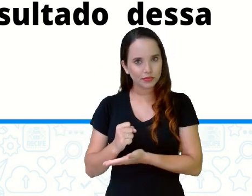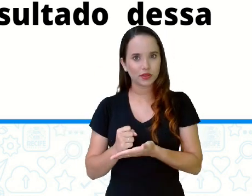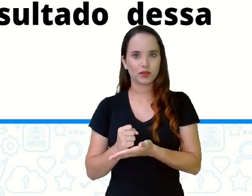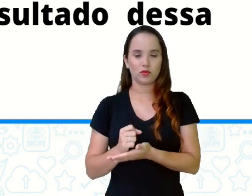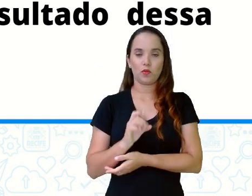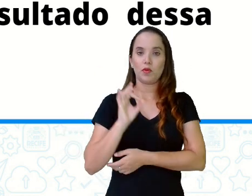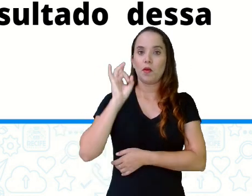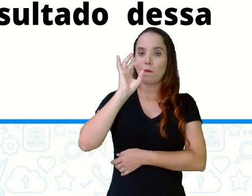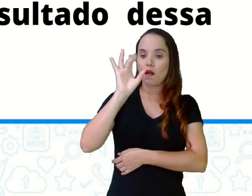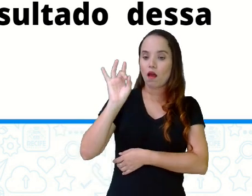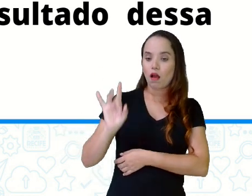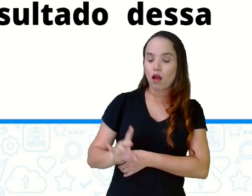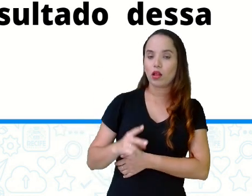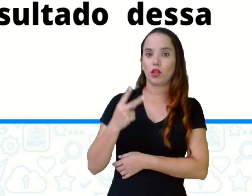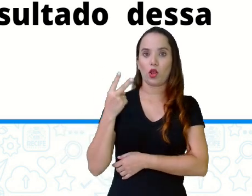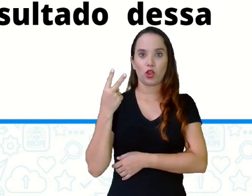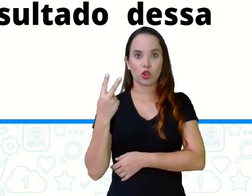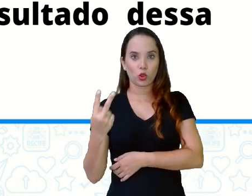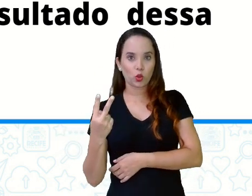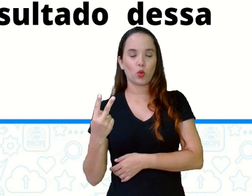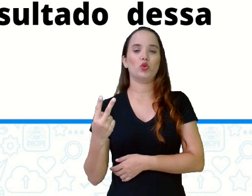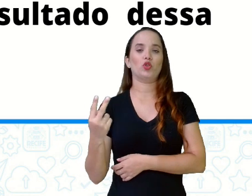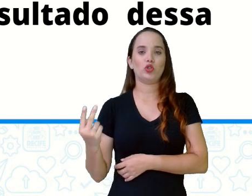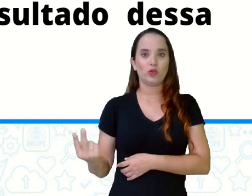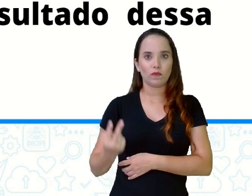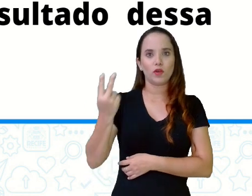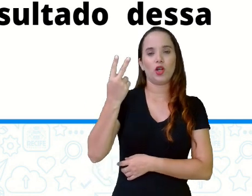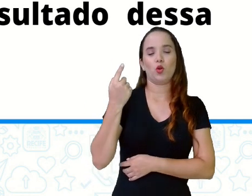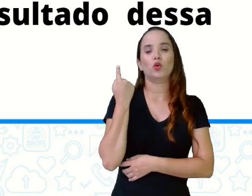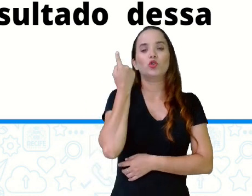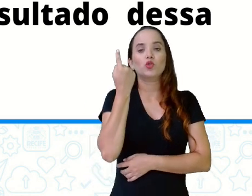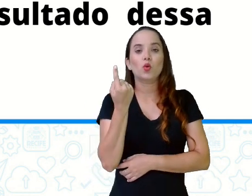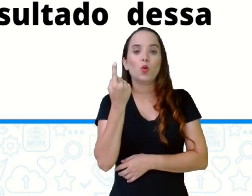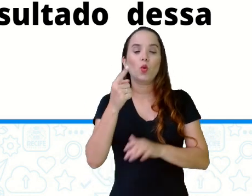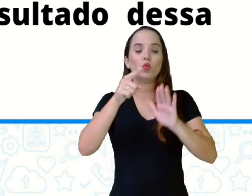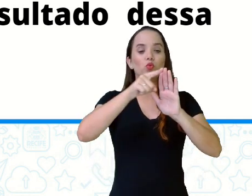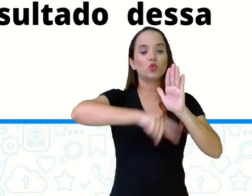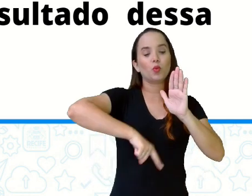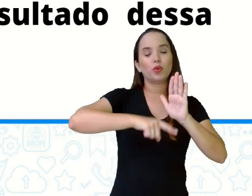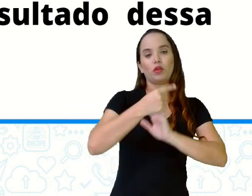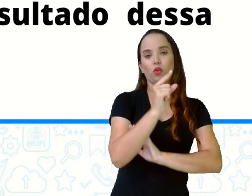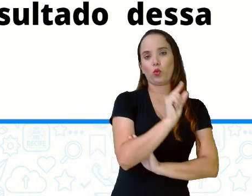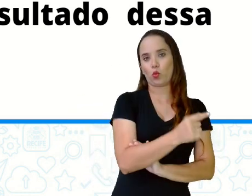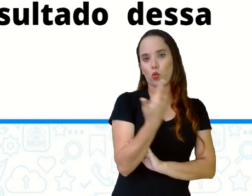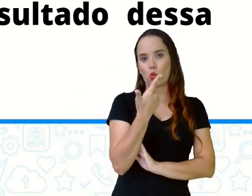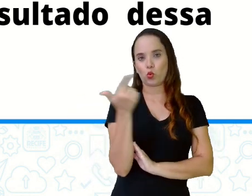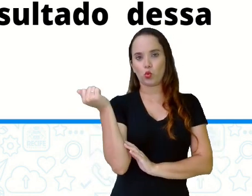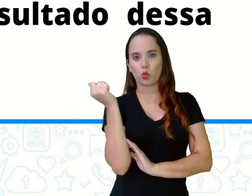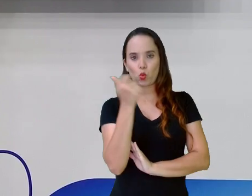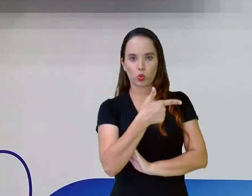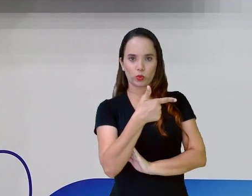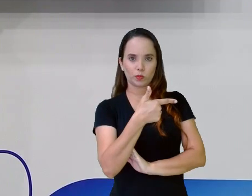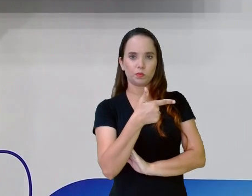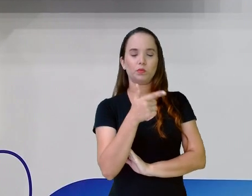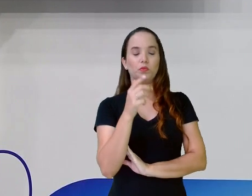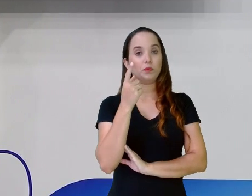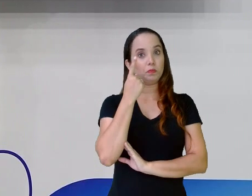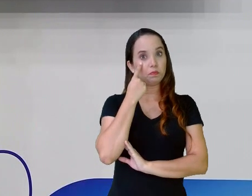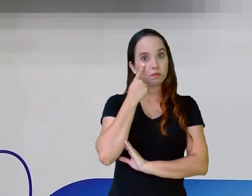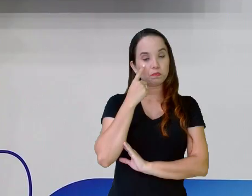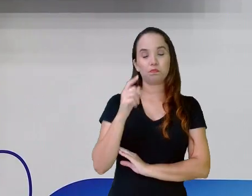cada 2 valores, um é subtraído do outro, ou seja, uma quantidade